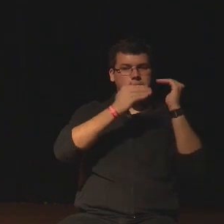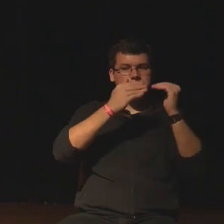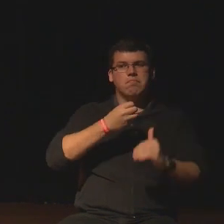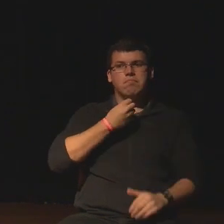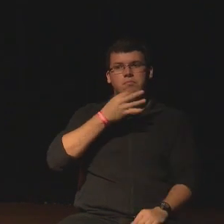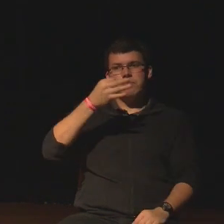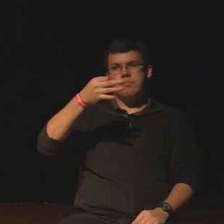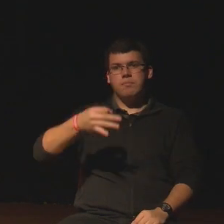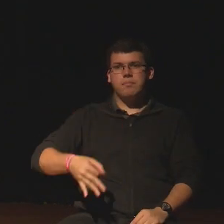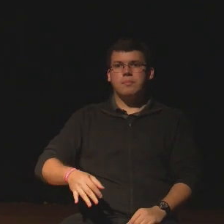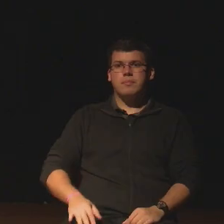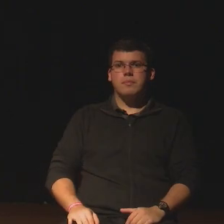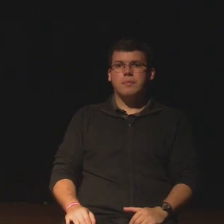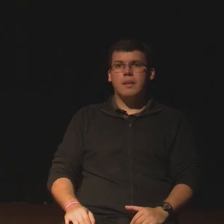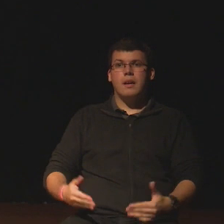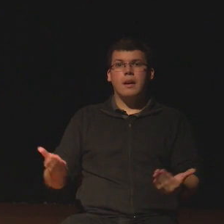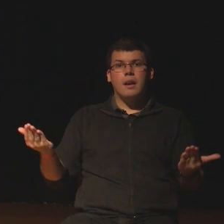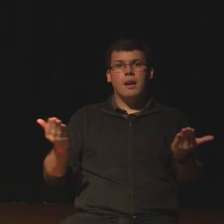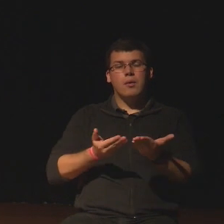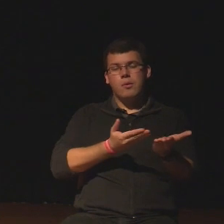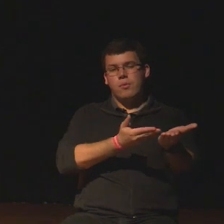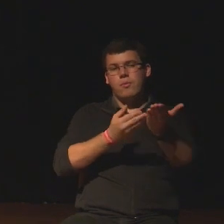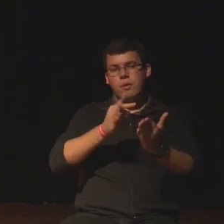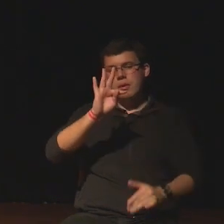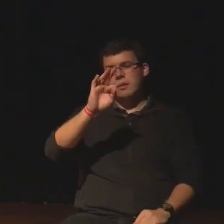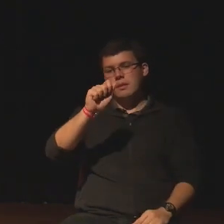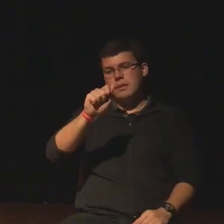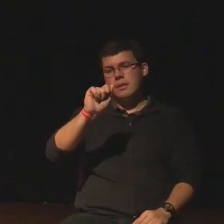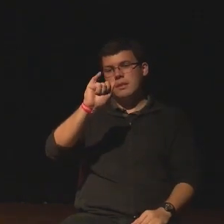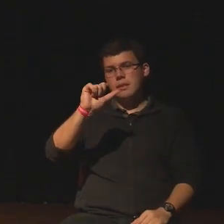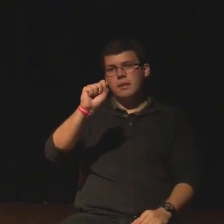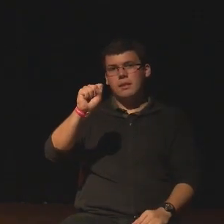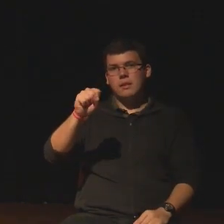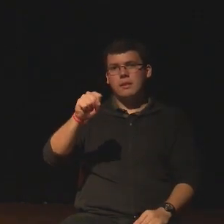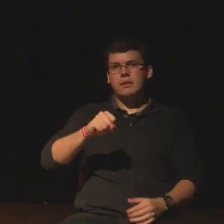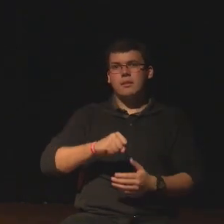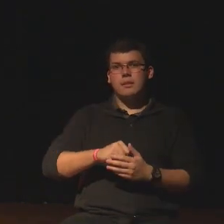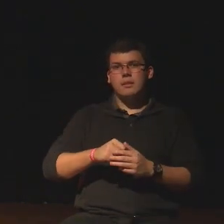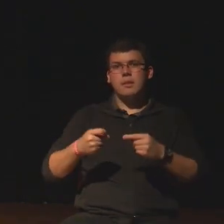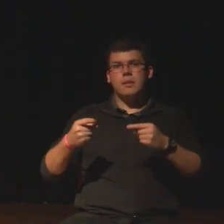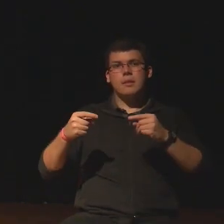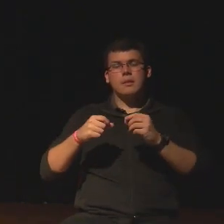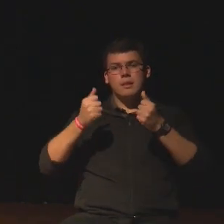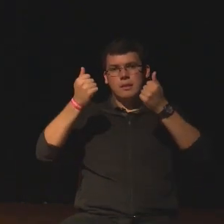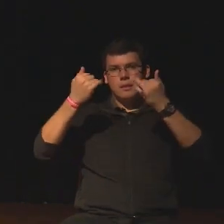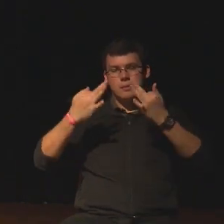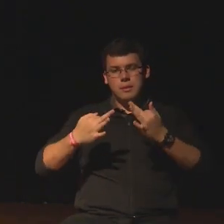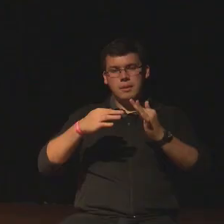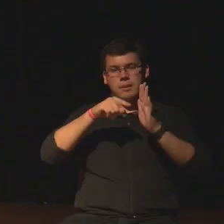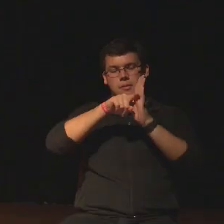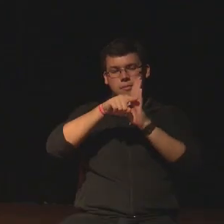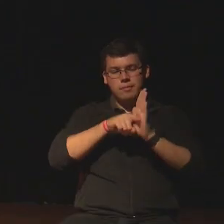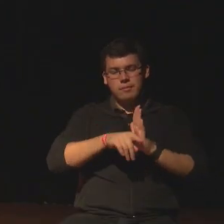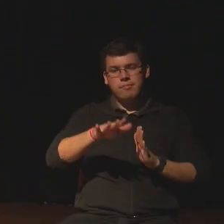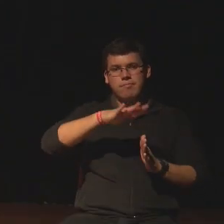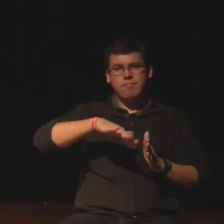falar sobre a questão do diagnóstico territorial que a gente fez. Muito obrigada, boa noite, gente. Meu nome é Thaís,